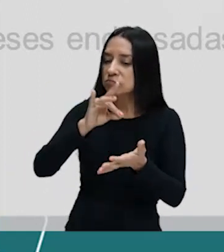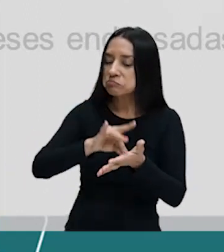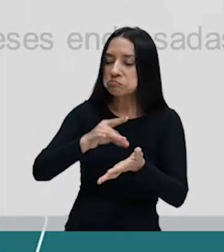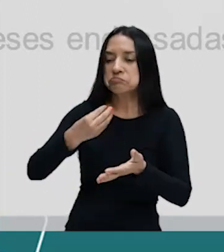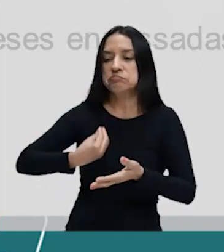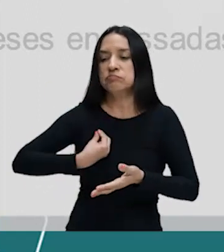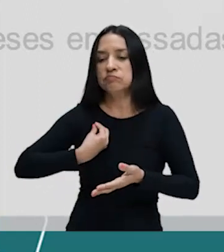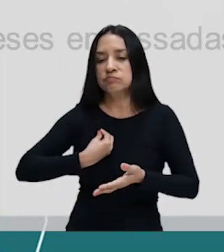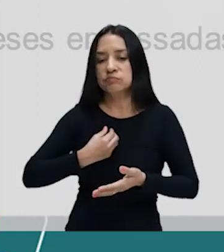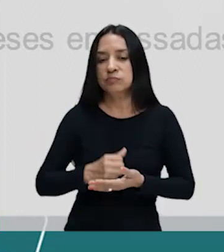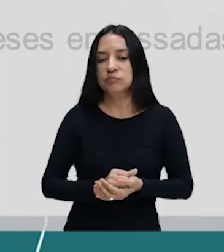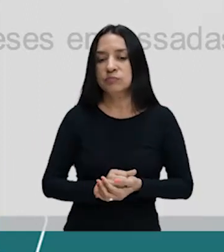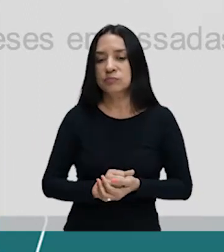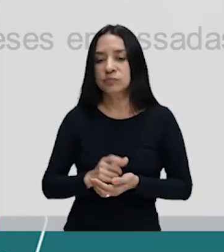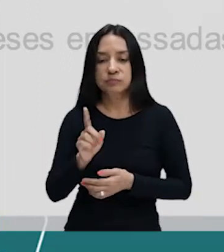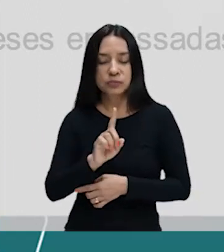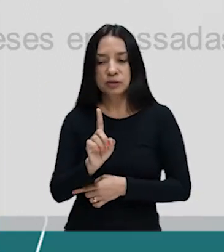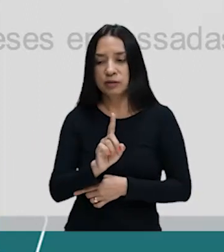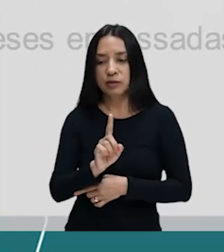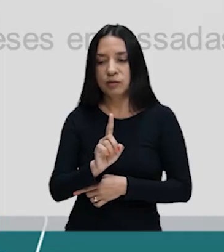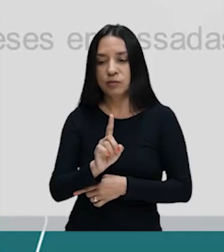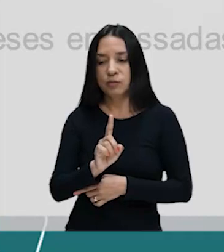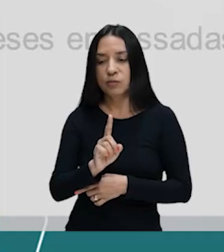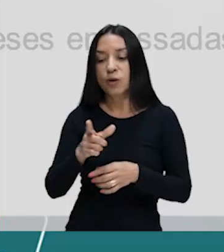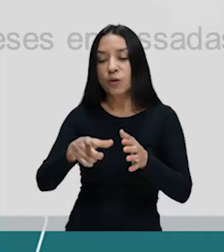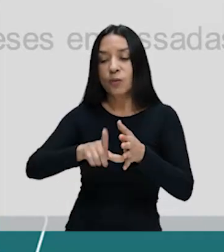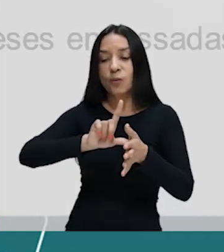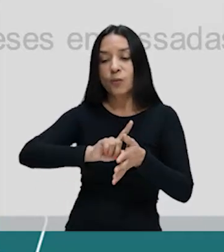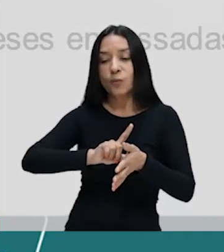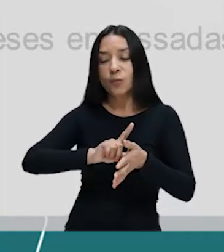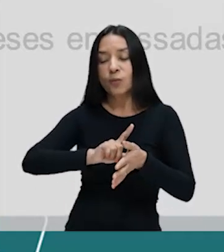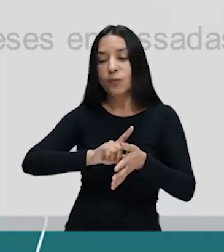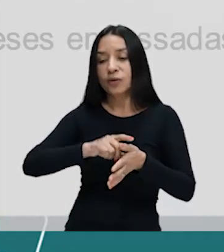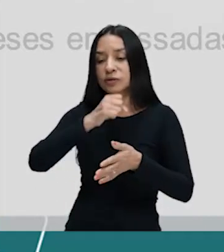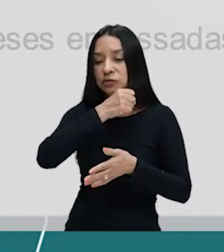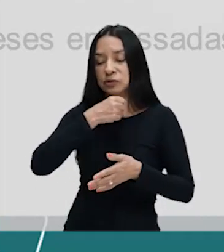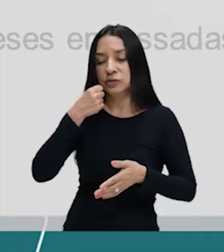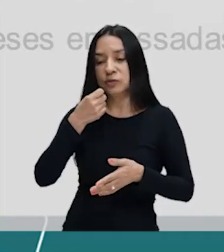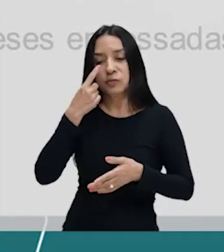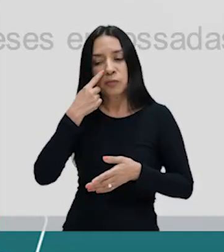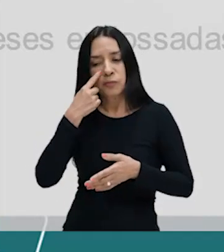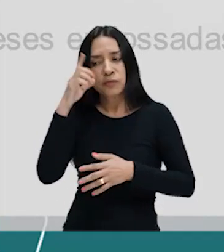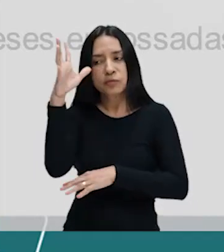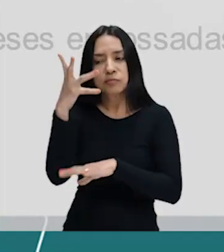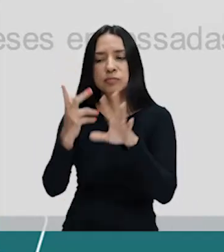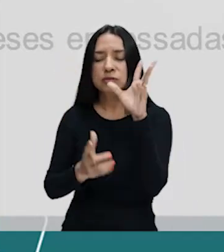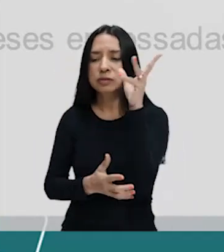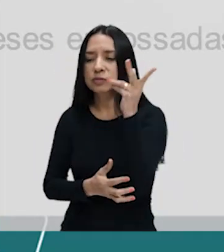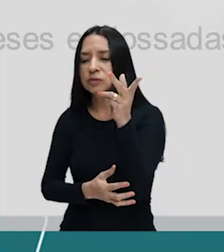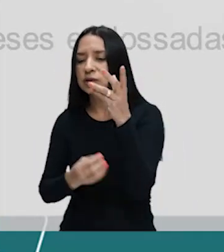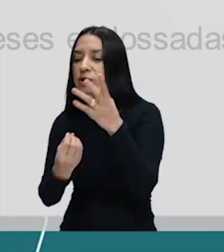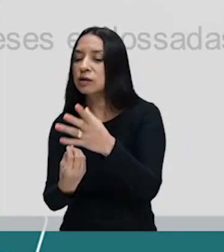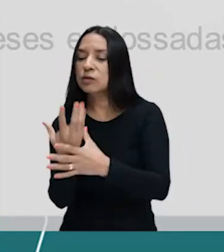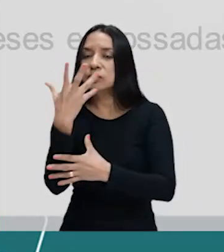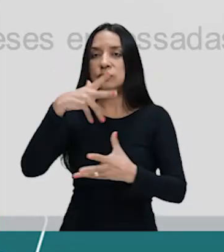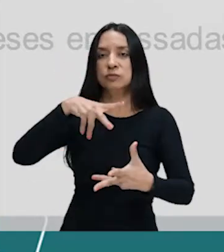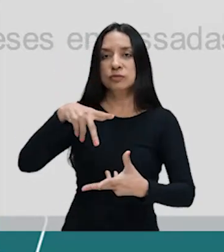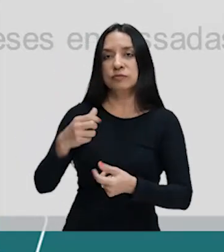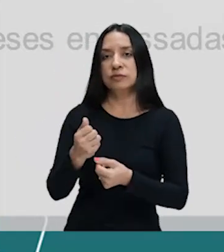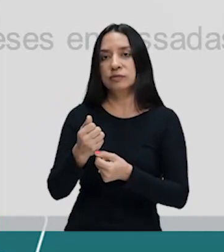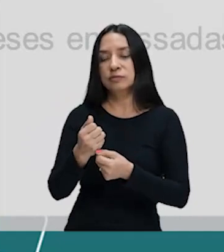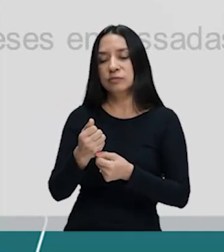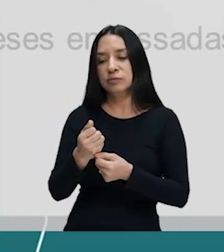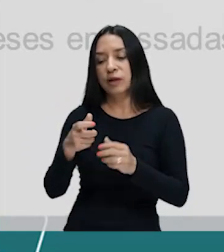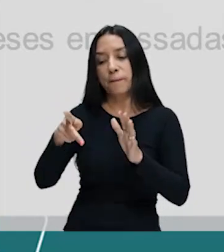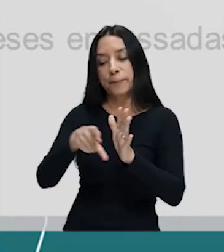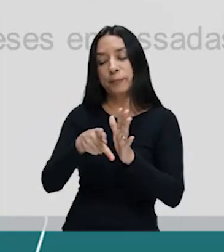pré-socráticos, eles viam na natureza, pelo menos grande parte deles, tá? A origem do universo, da natureza,